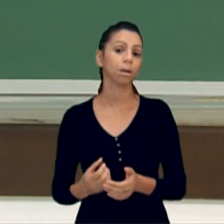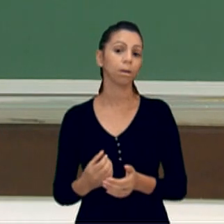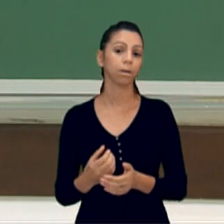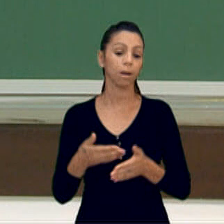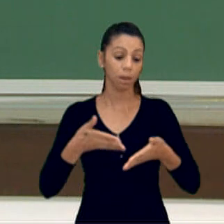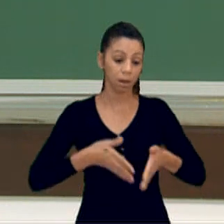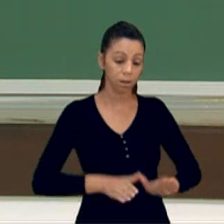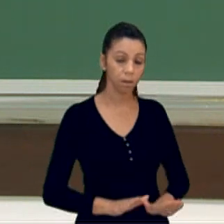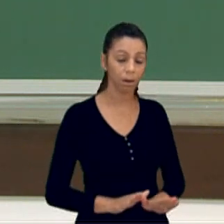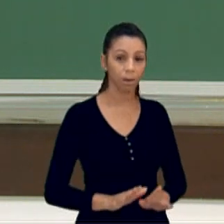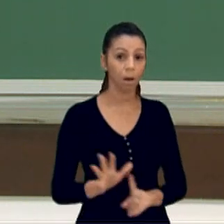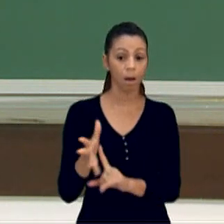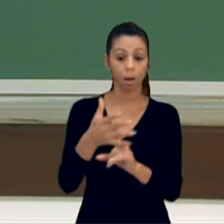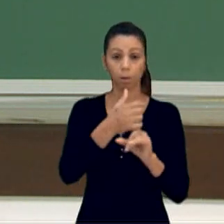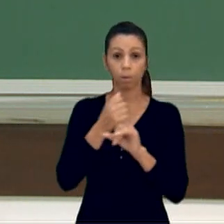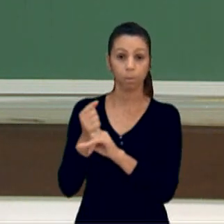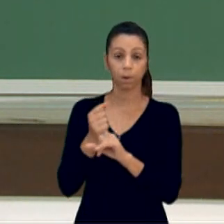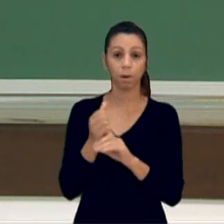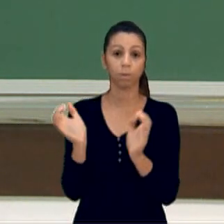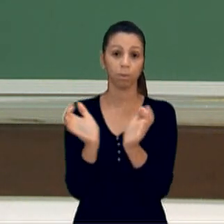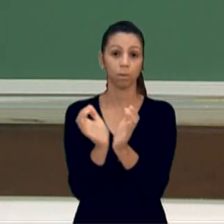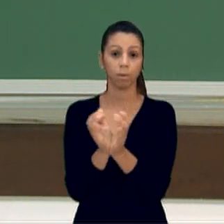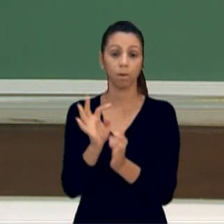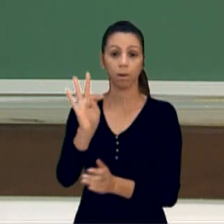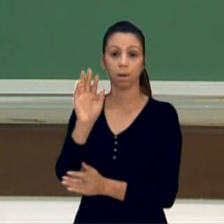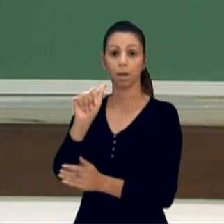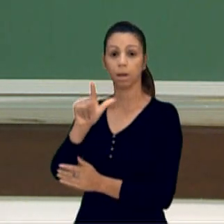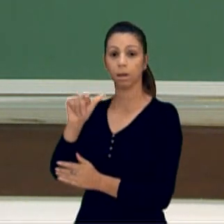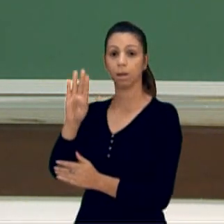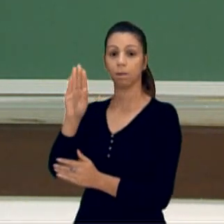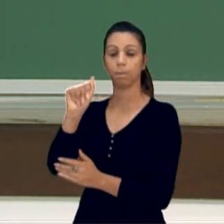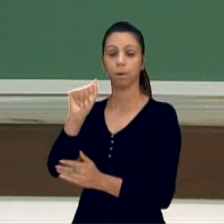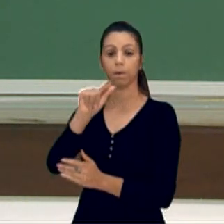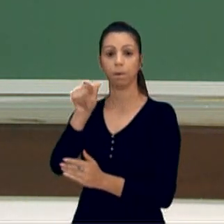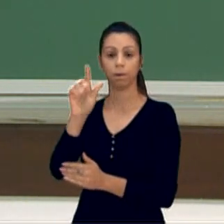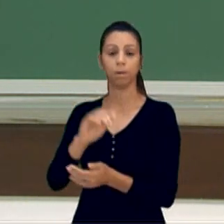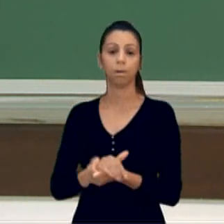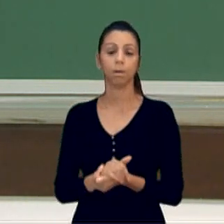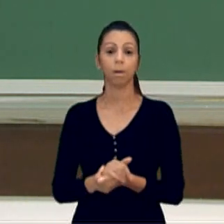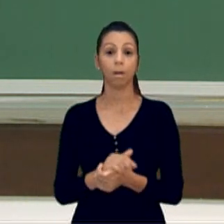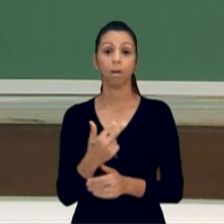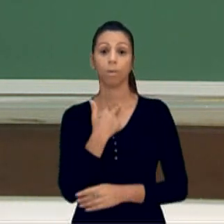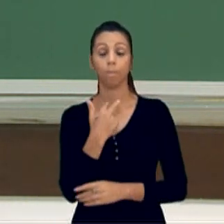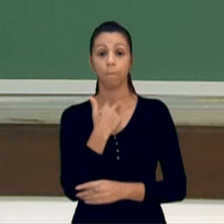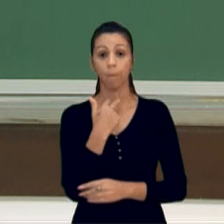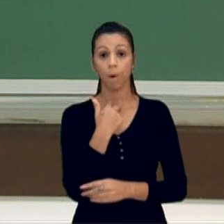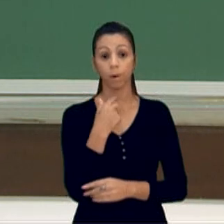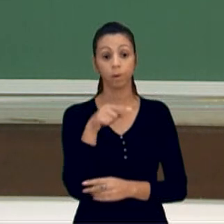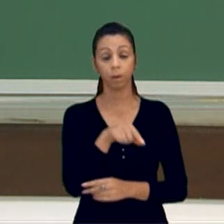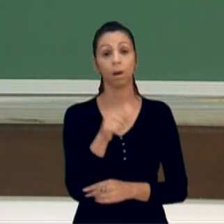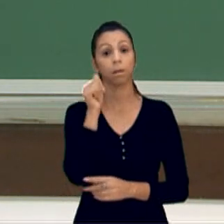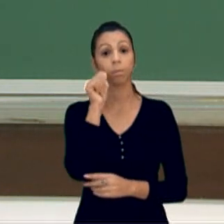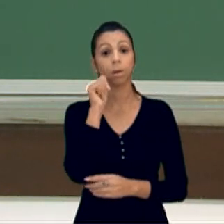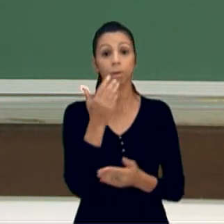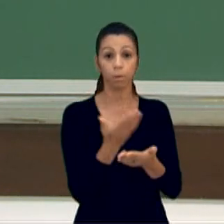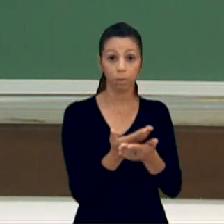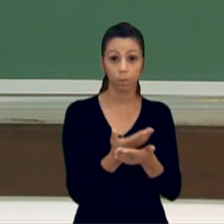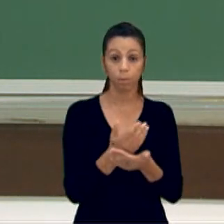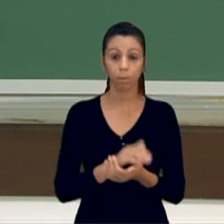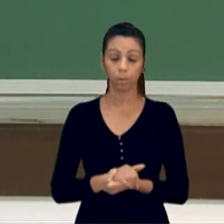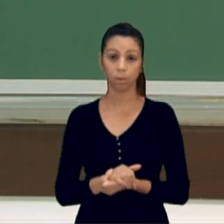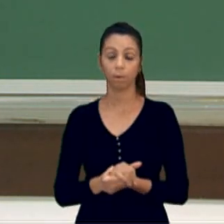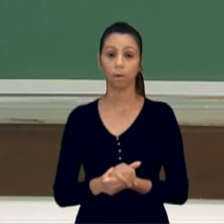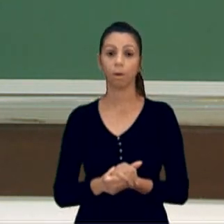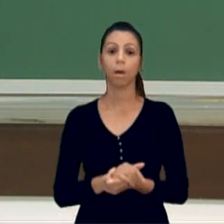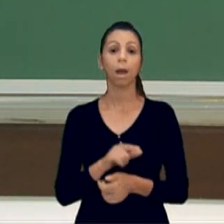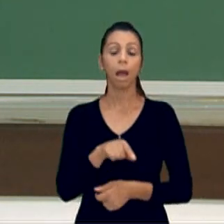que é dominada pelo grupo Talibã. E o grupo Talibã proíbe que as meninas estudem. Por ser filha de um